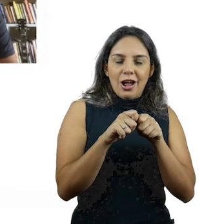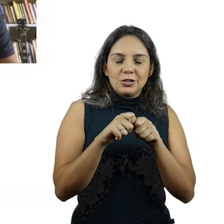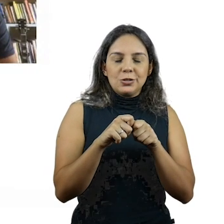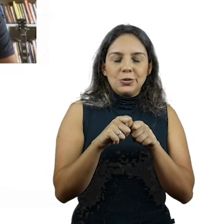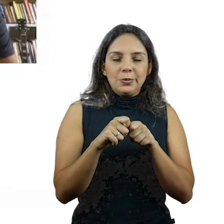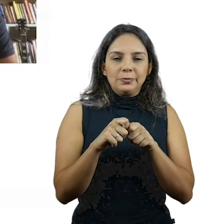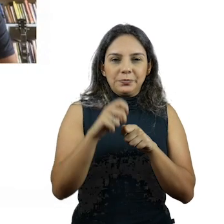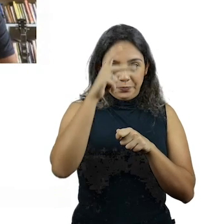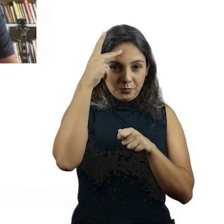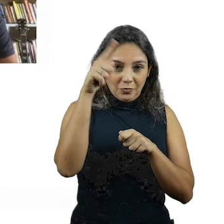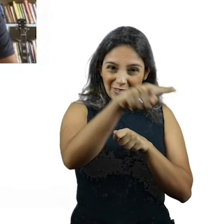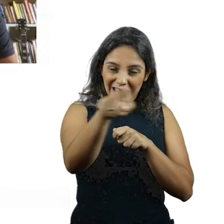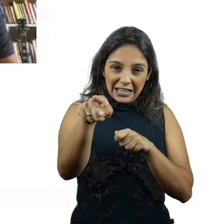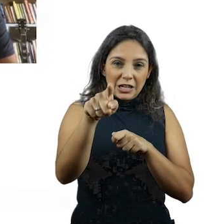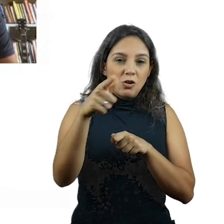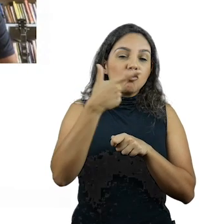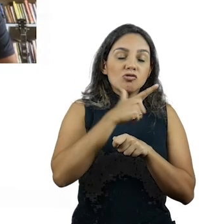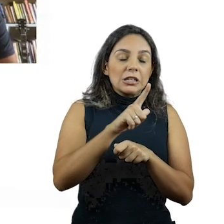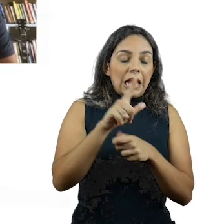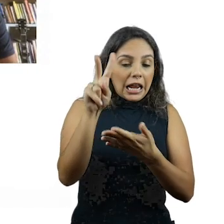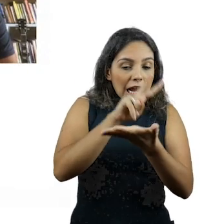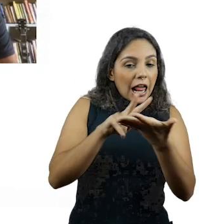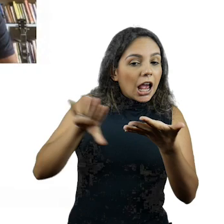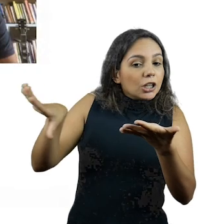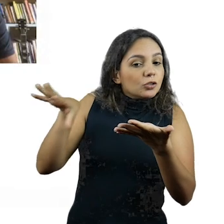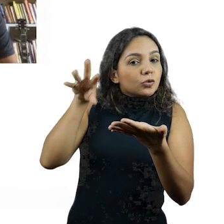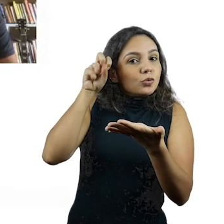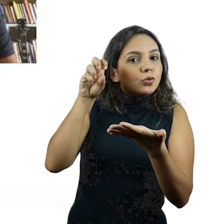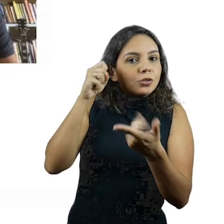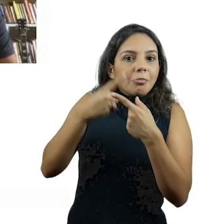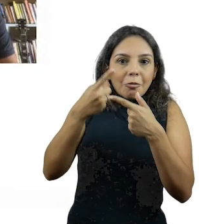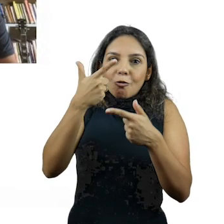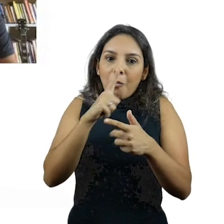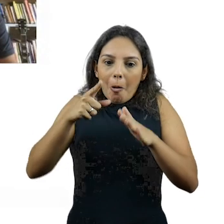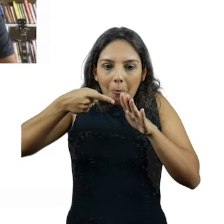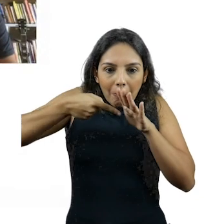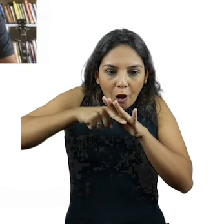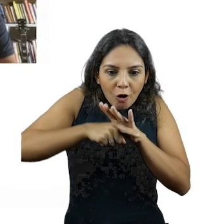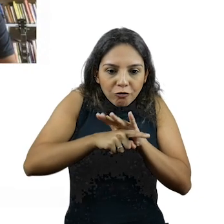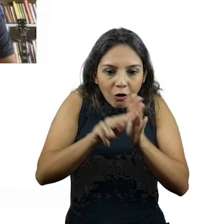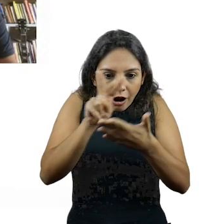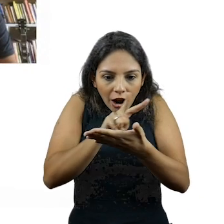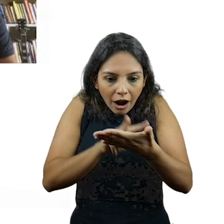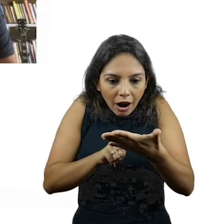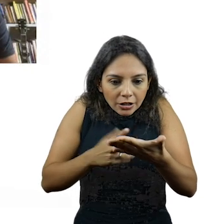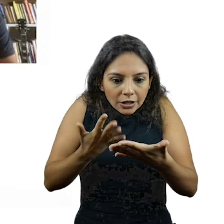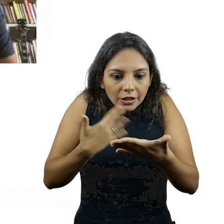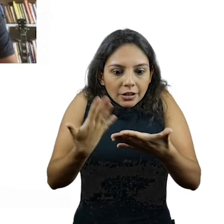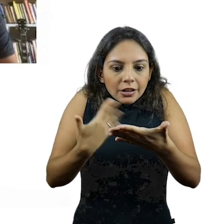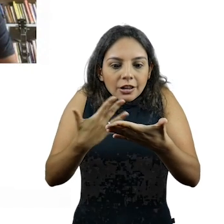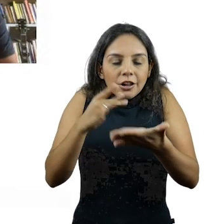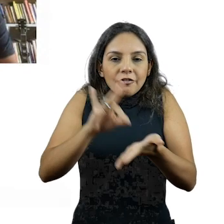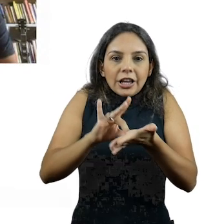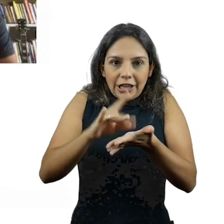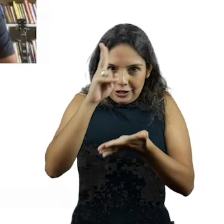ela vai conseguir entrar na trama de um jeito bem mais profundo, sabe? Muito legal, muito legal. Clima ali da... Perfeito, muito